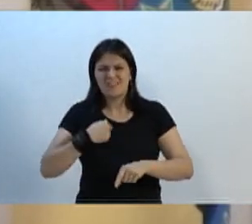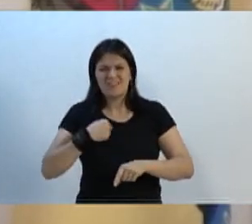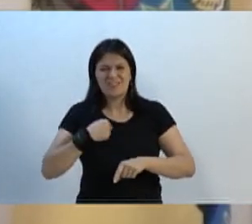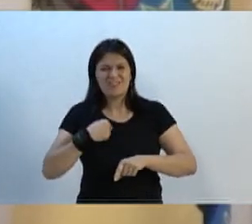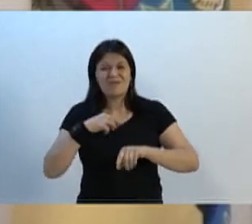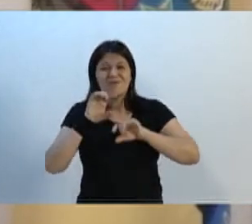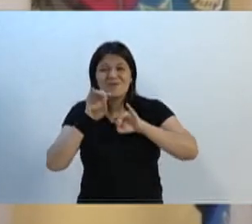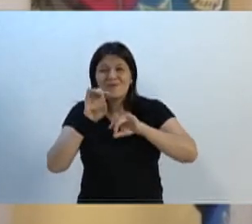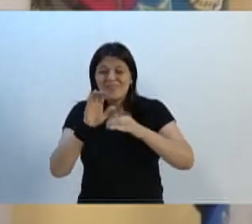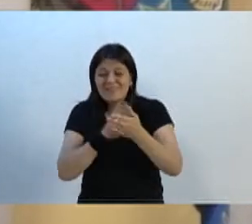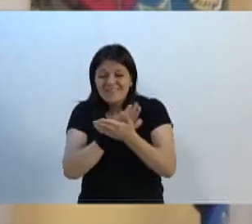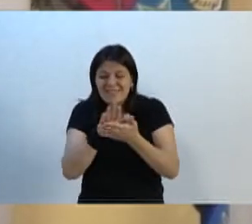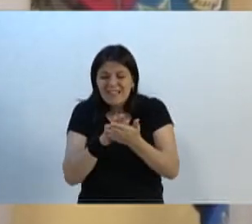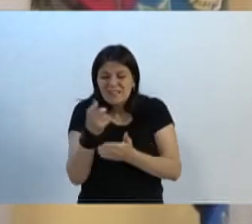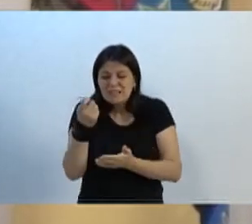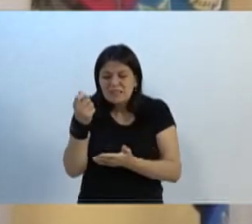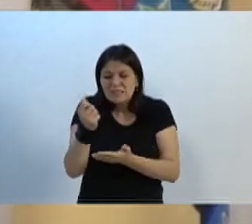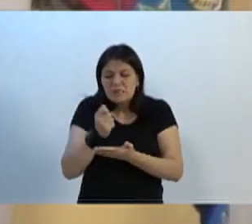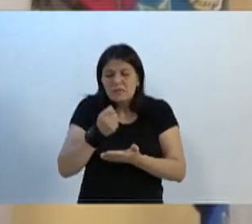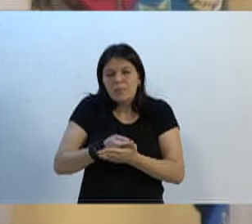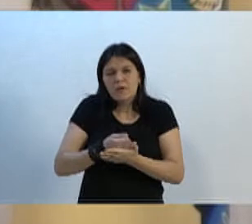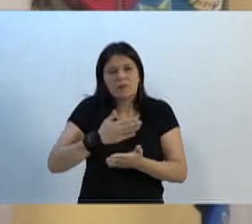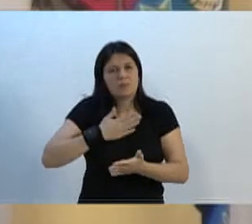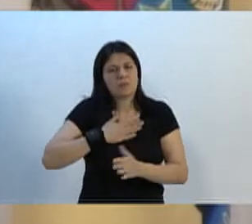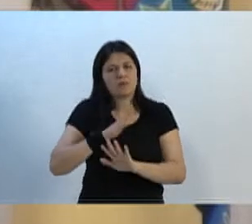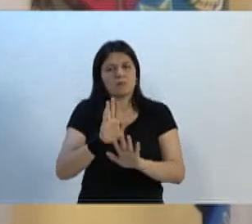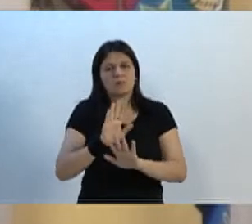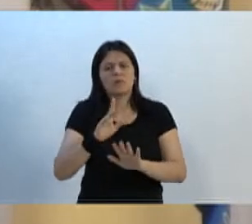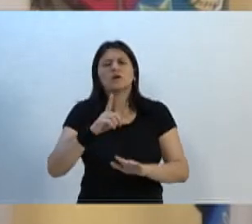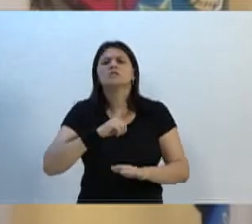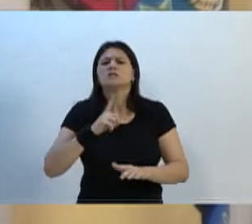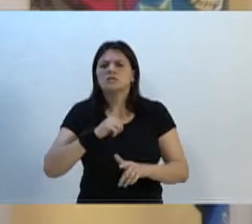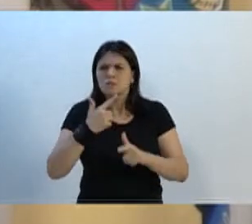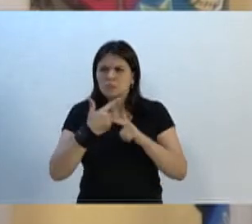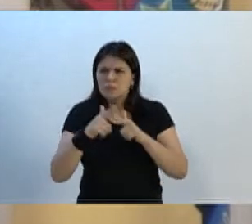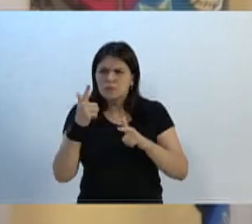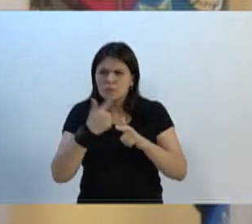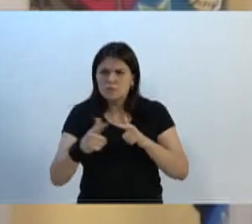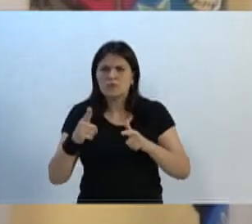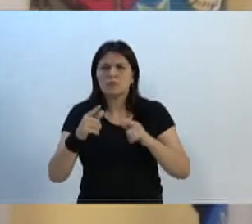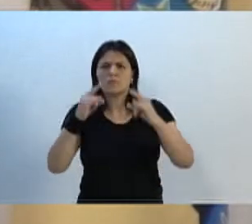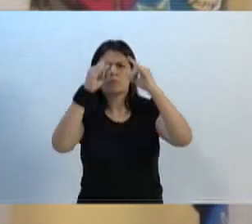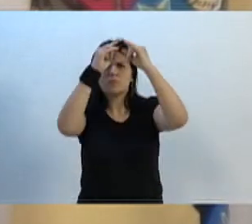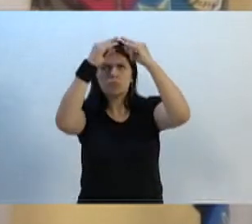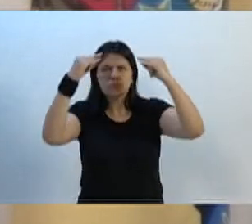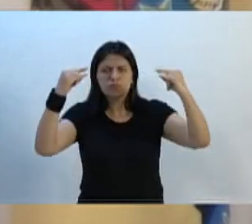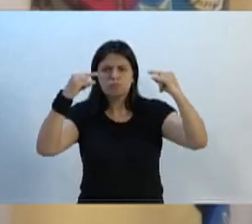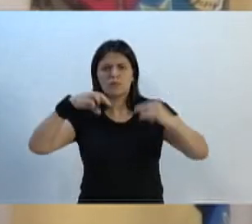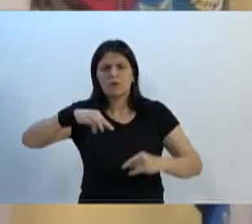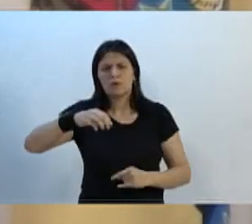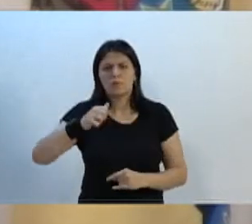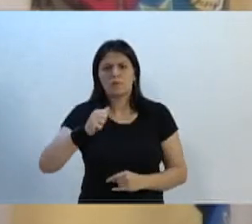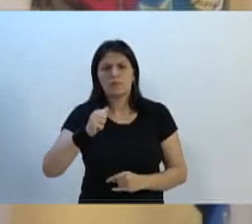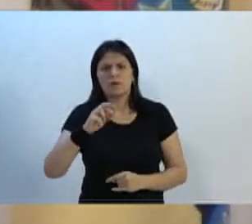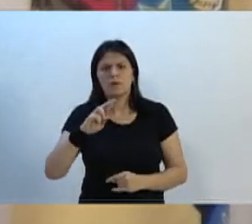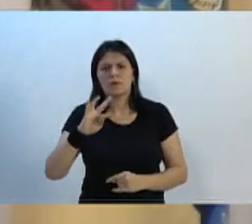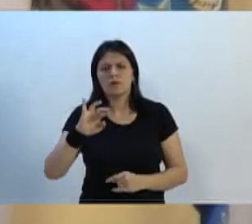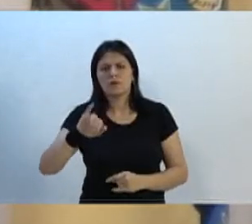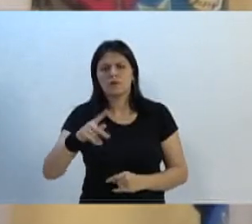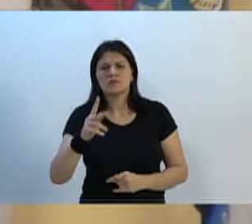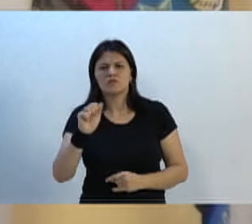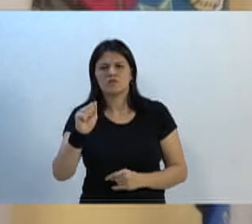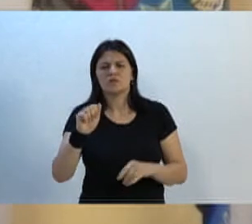vendo por dinheiro nenhum nós temos alguns problemas de telhado como Martinha Régis moretto a Franz volez